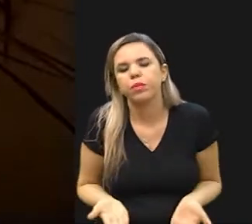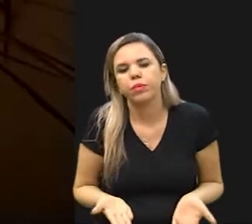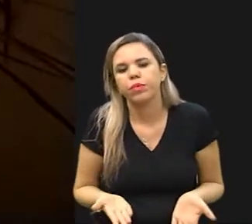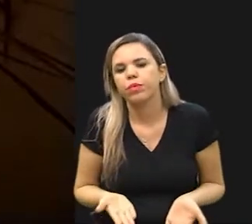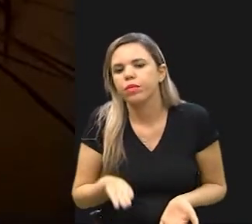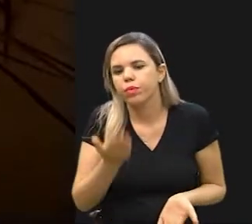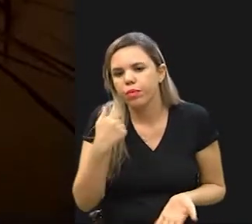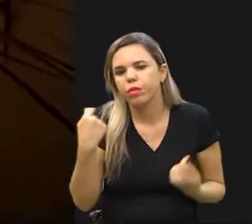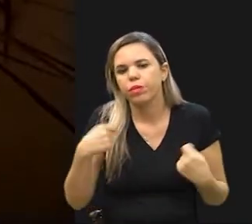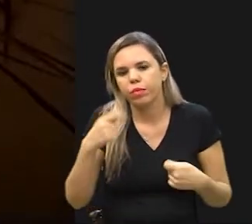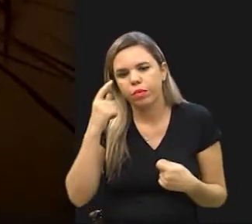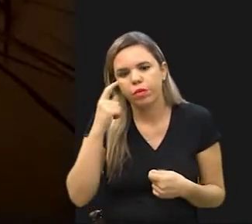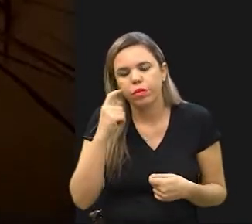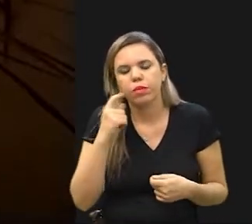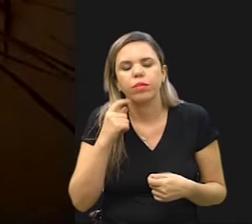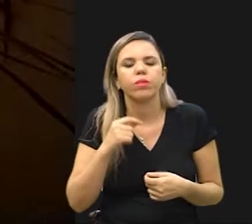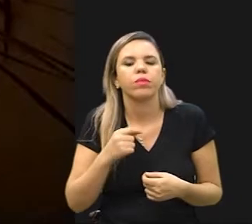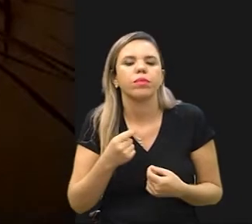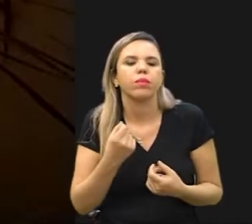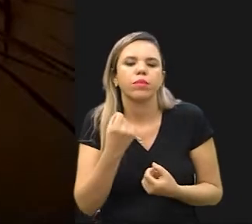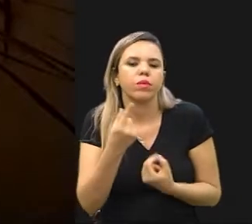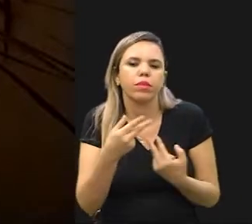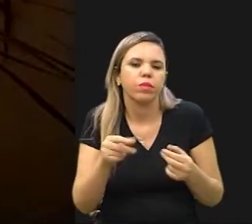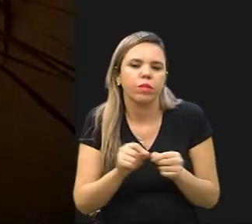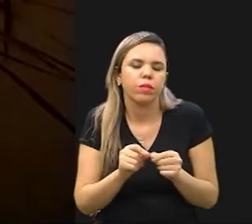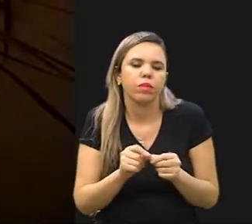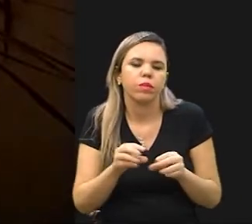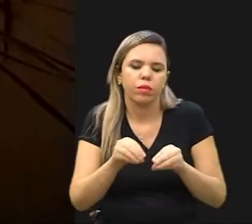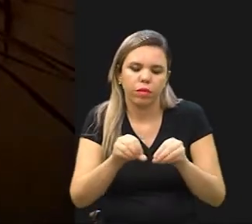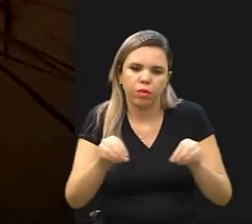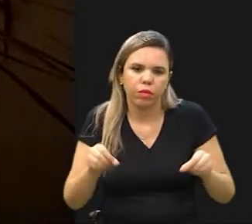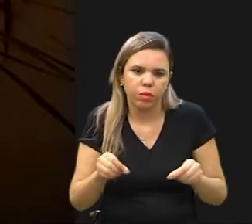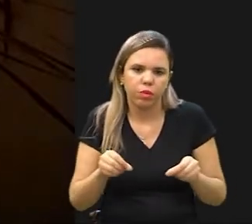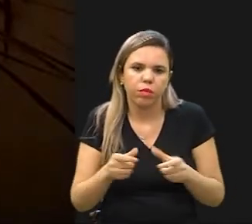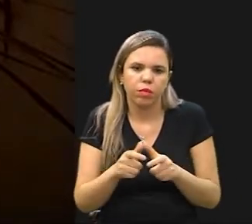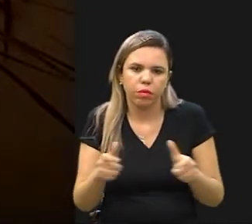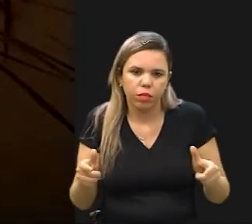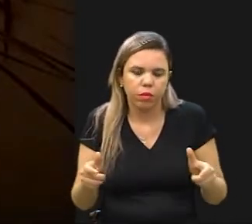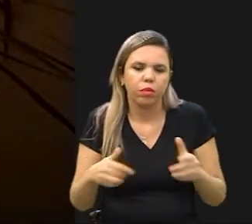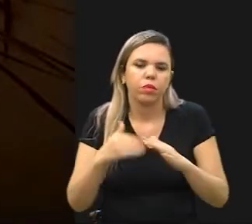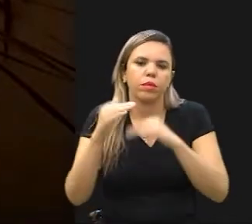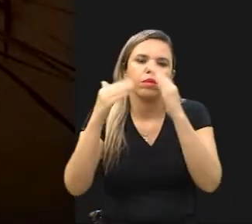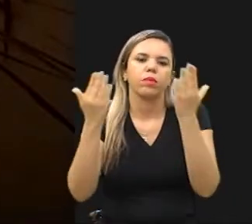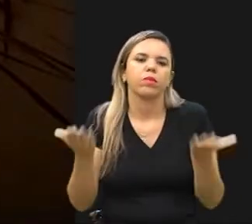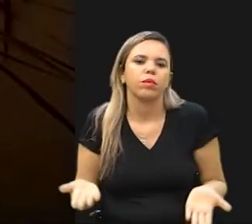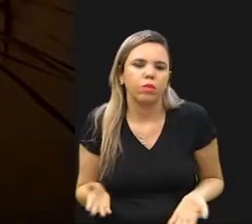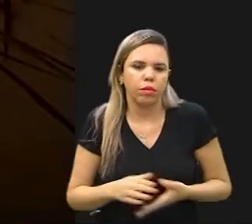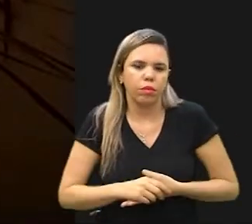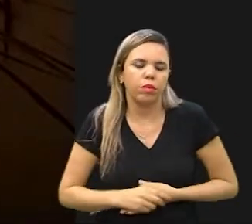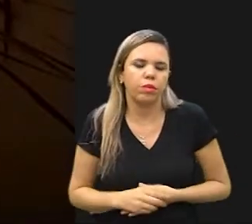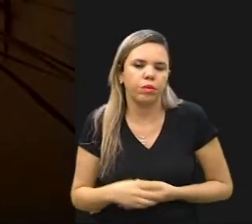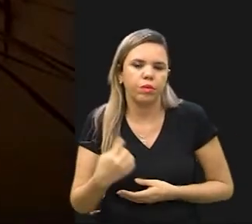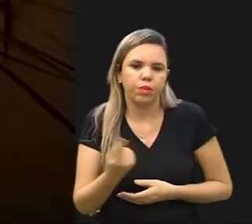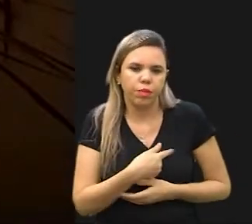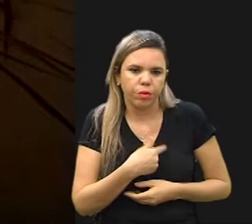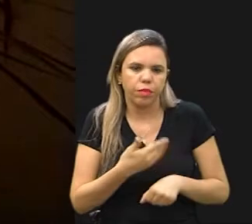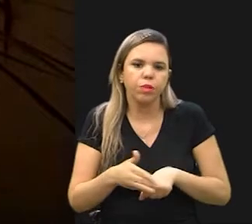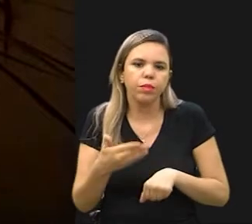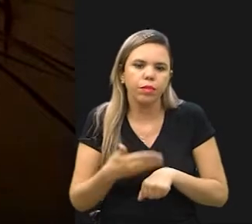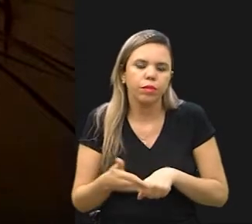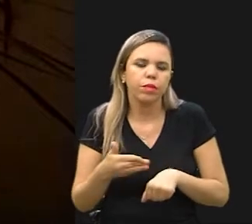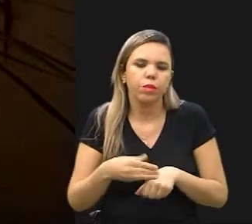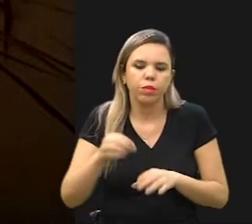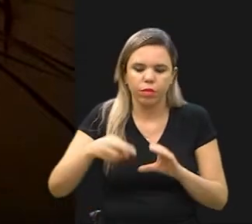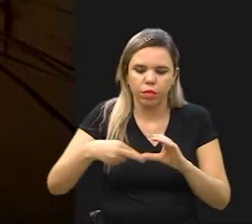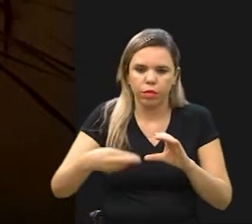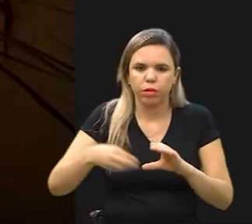produzidos. O alimento, ele precisou de alguma coisa ali da terra para ele crescer e se desenvolver. Quando a gente